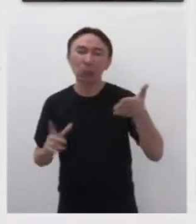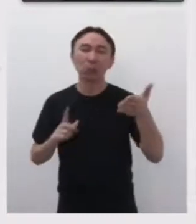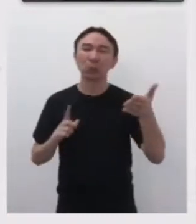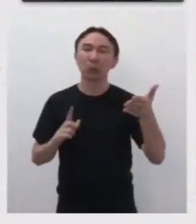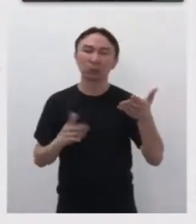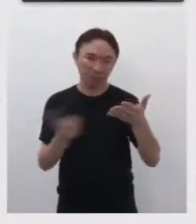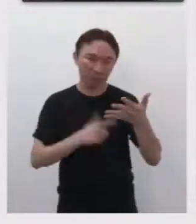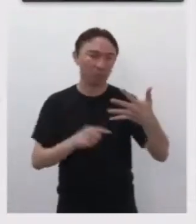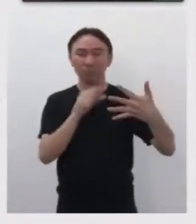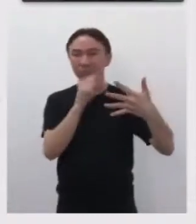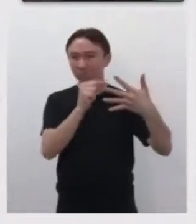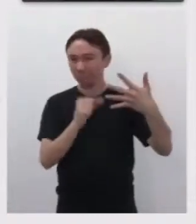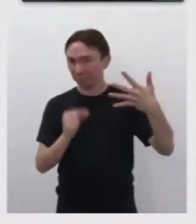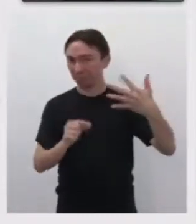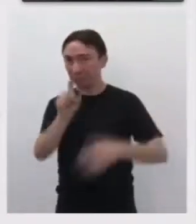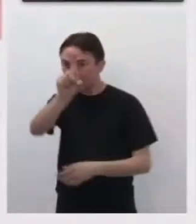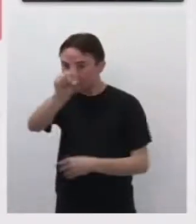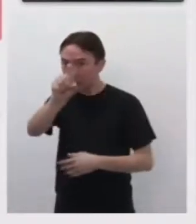unidades, tá?